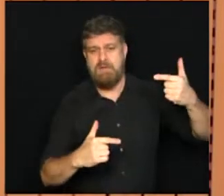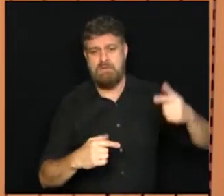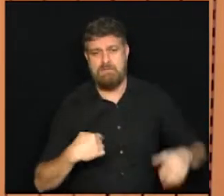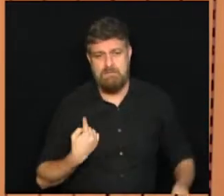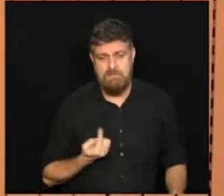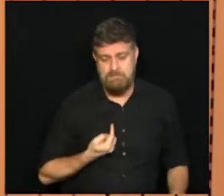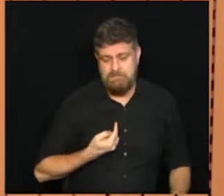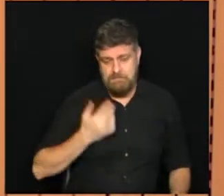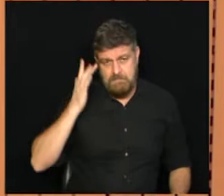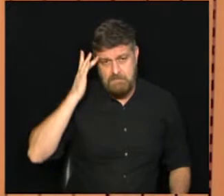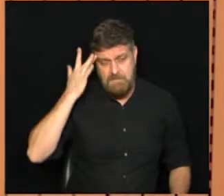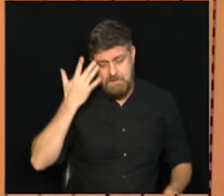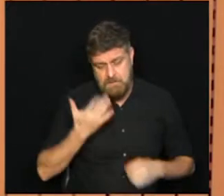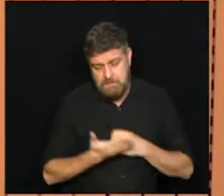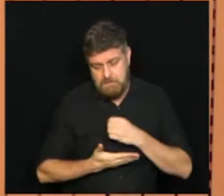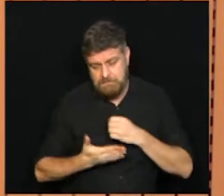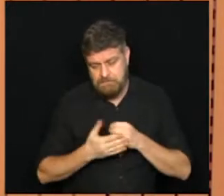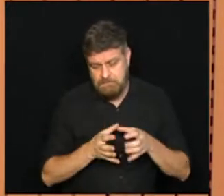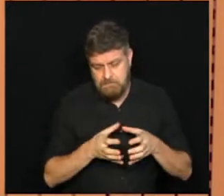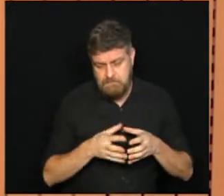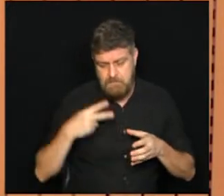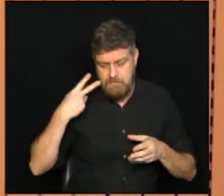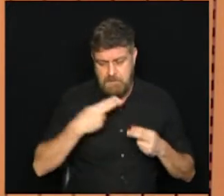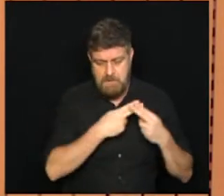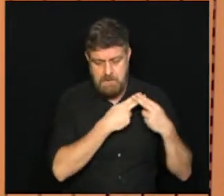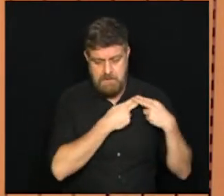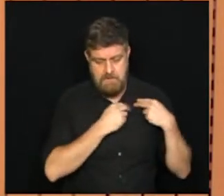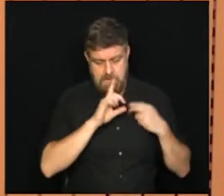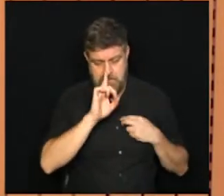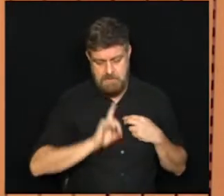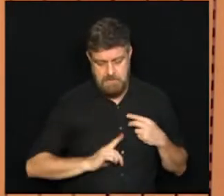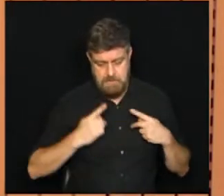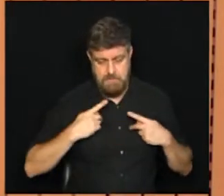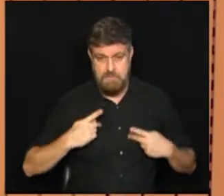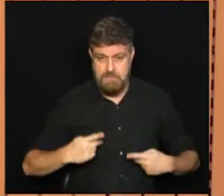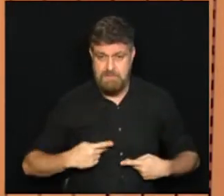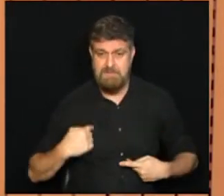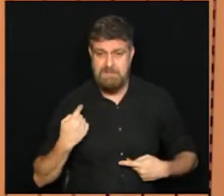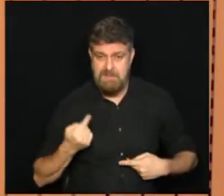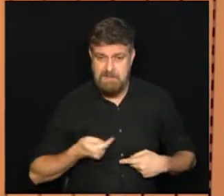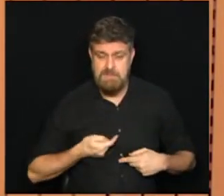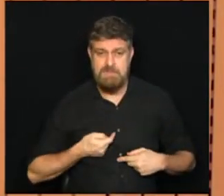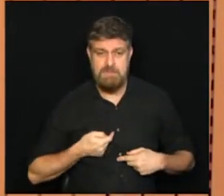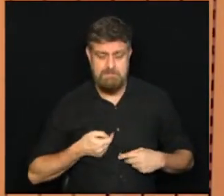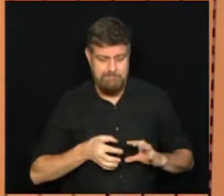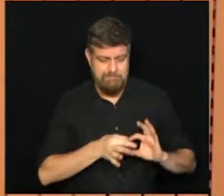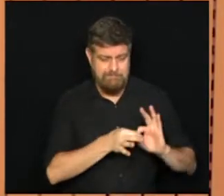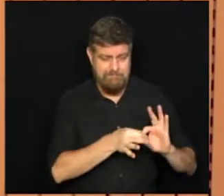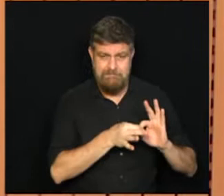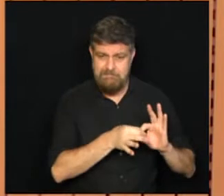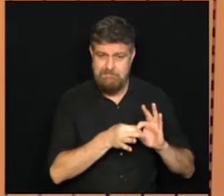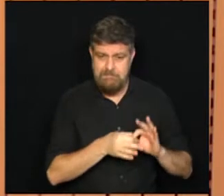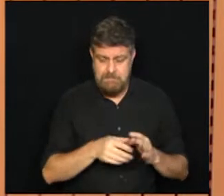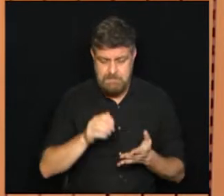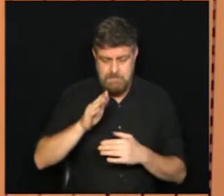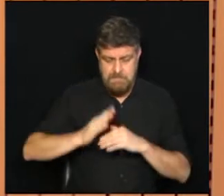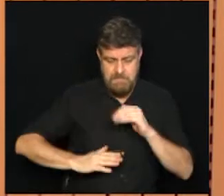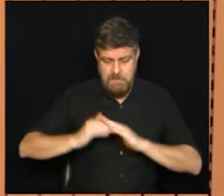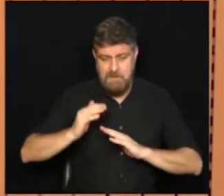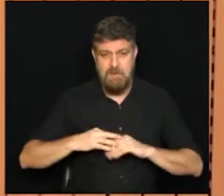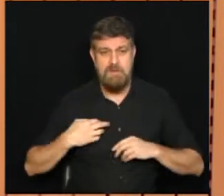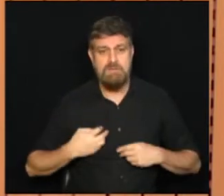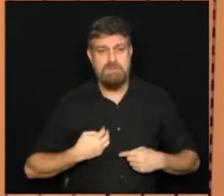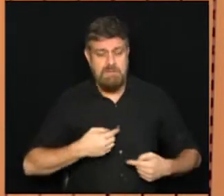Direitos Humanos, né, que a gente consiga participar e que a gente consiga dar encaminhamento, justamente porque a gente está a fim de discutir